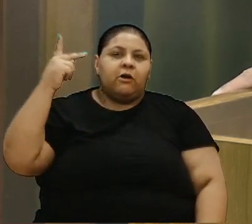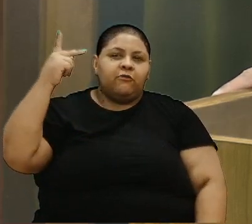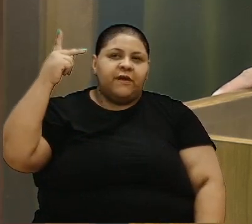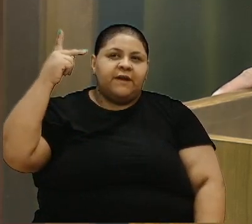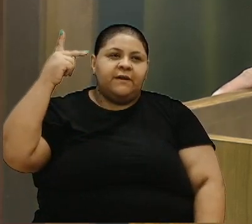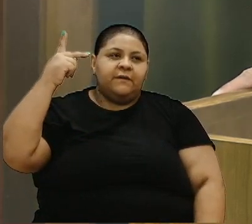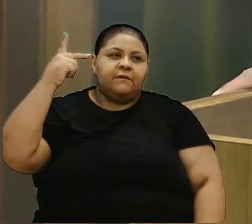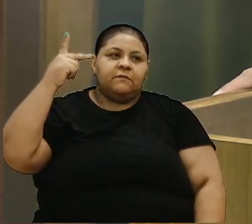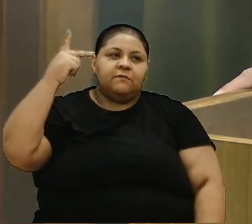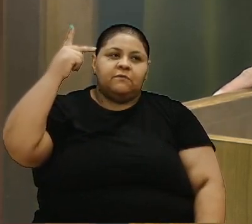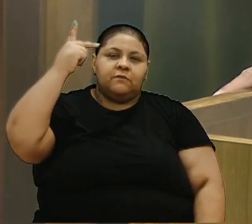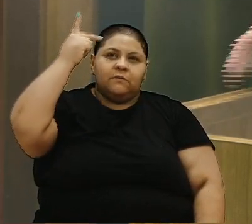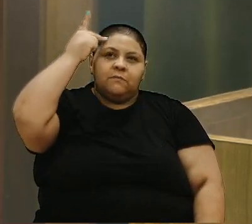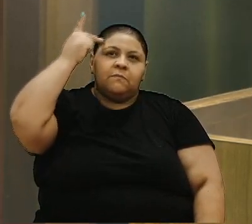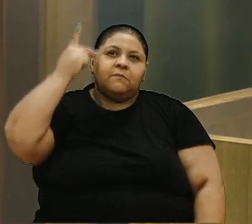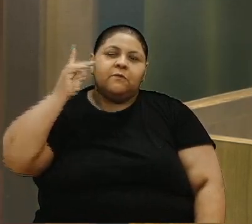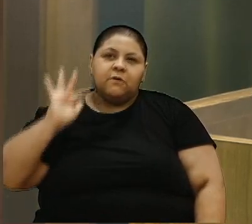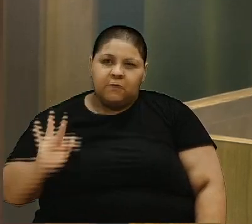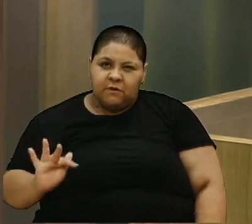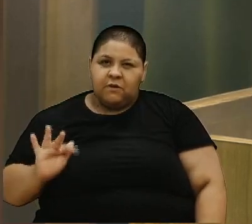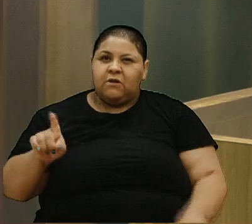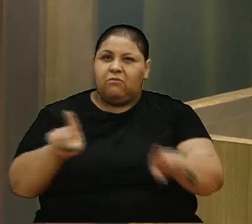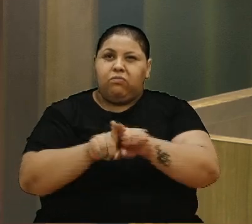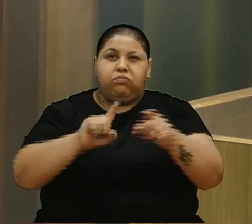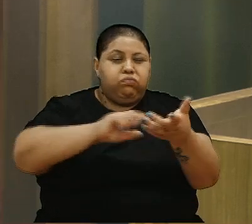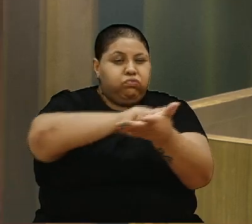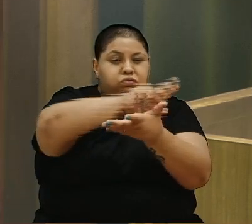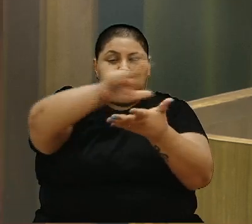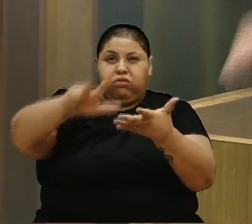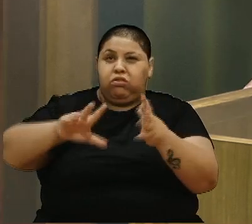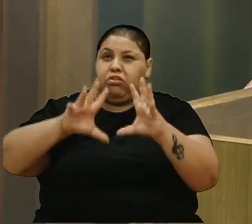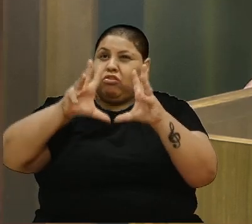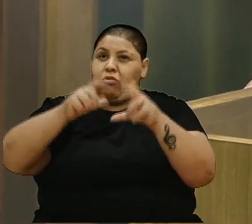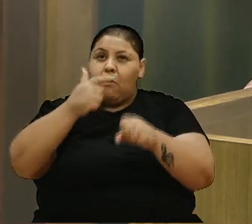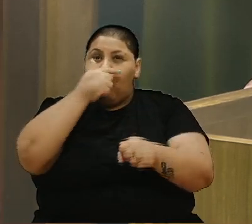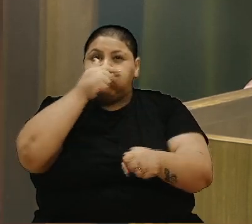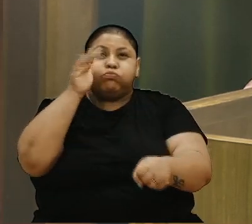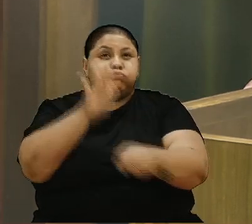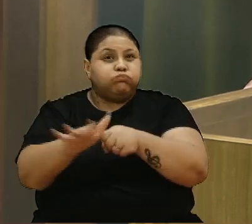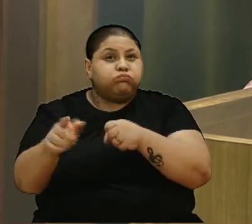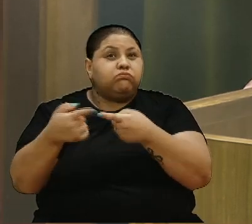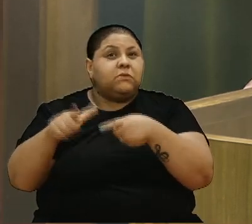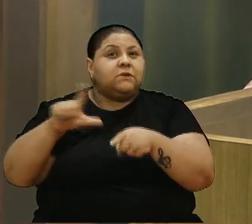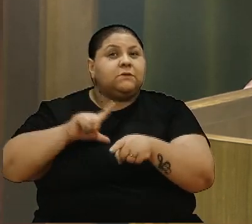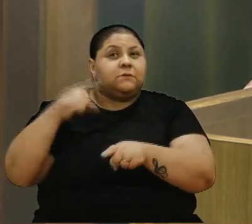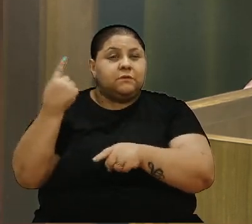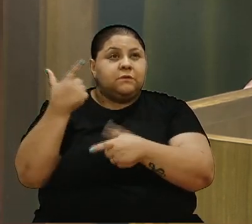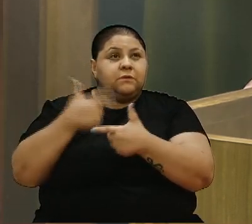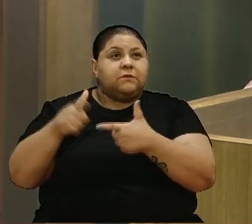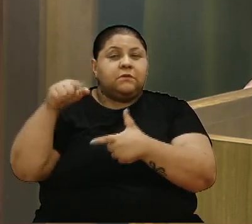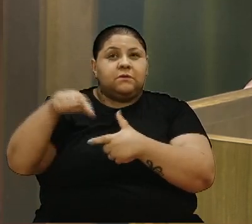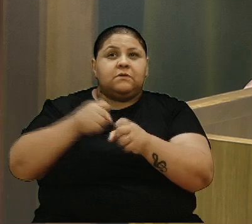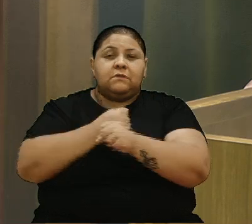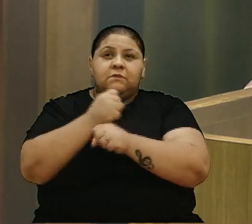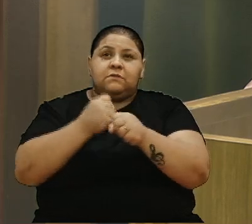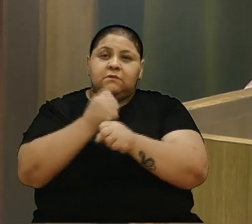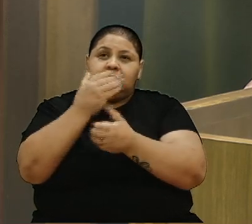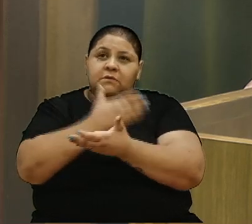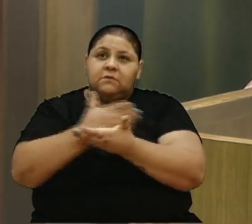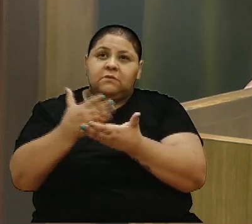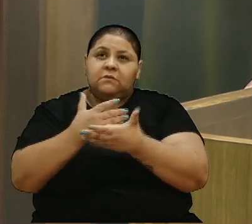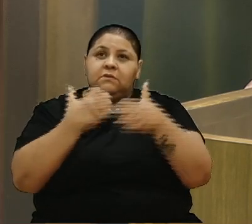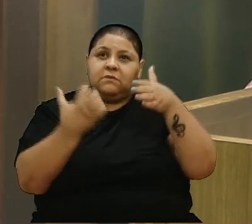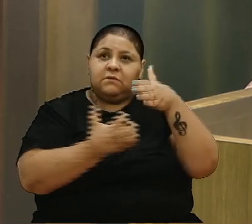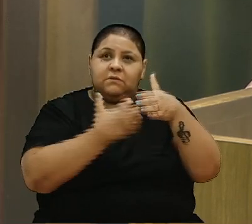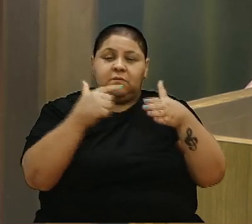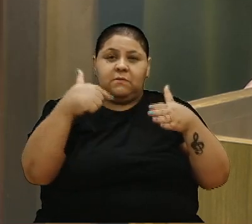Assis, Cidade Nova, São Genaro. Todas lotadas, com o agravante. Esse ano deve começar o empreendimento do